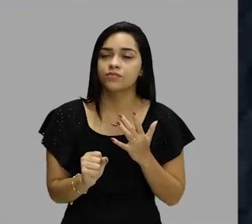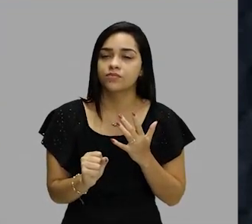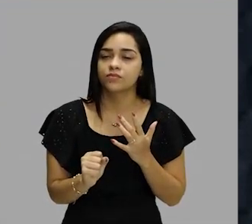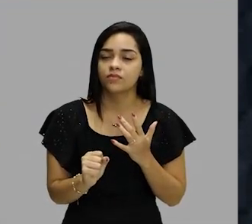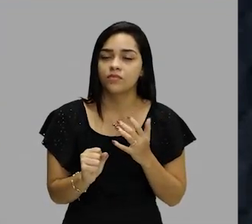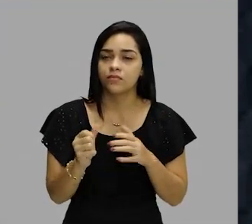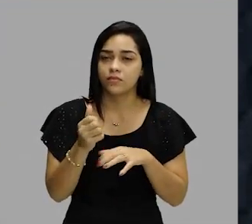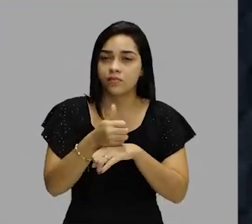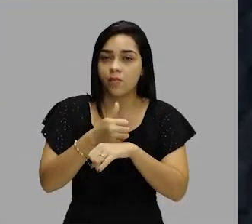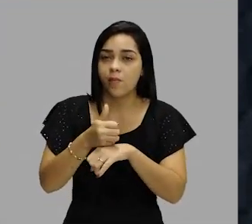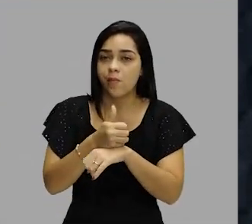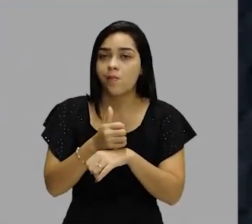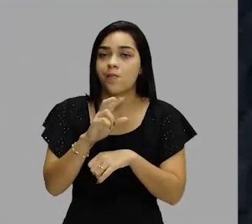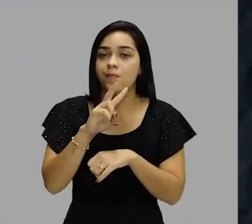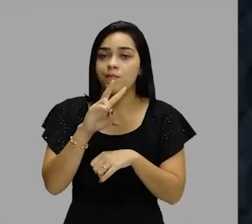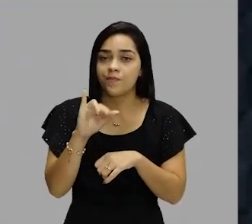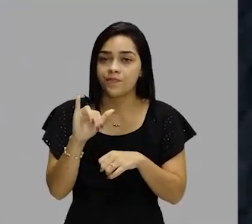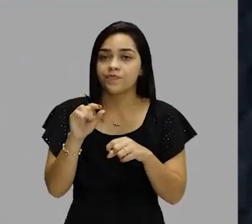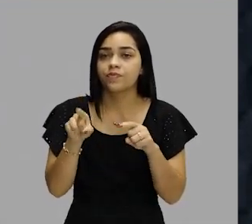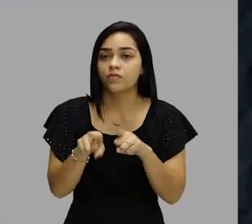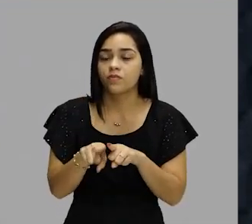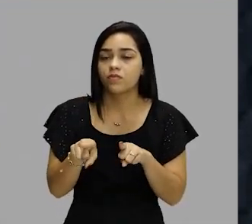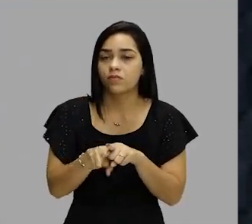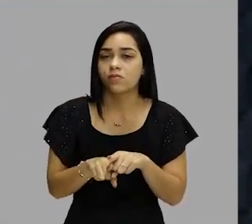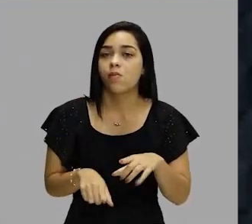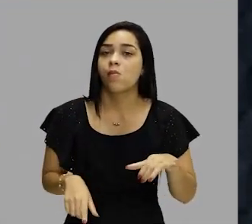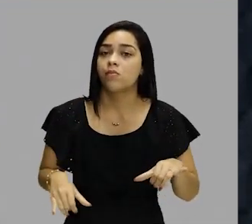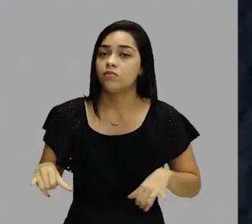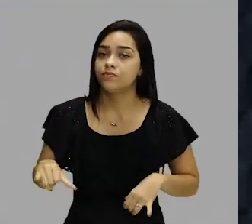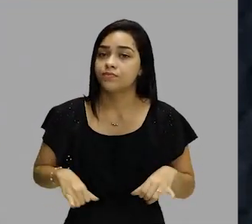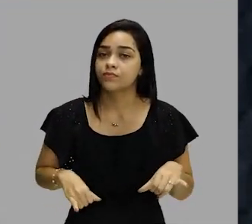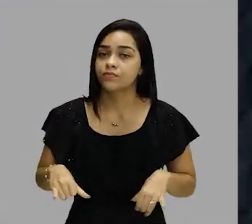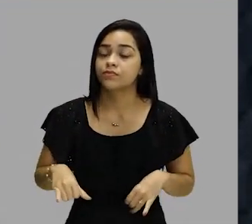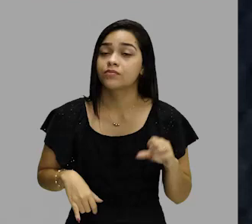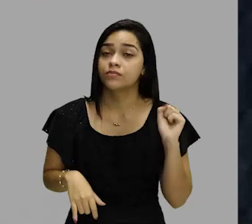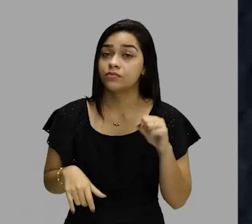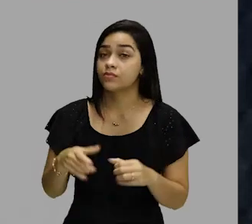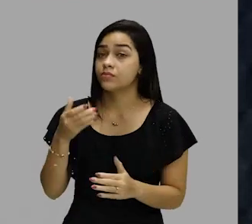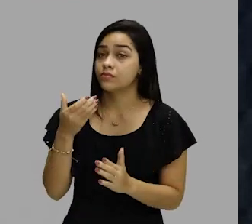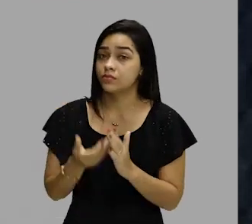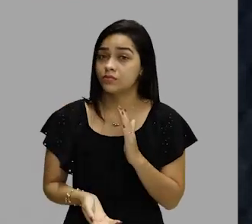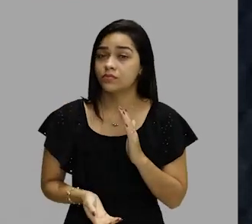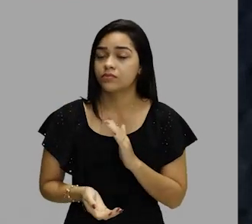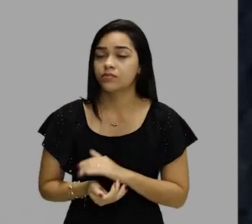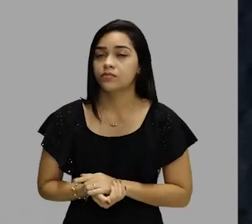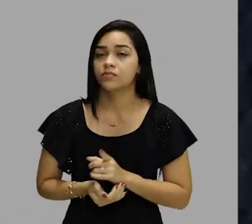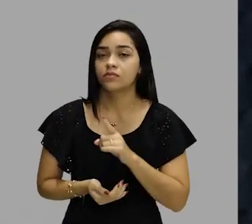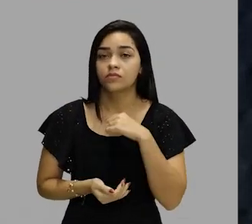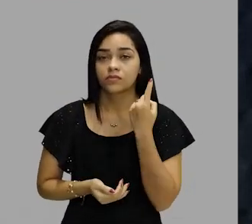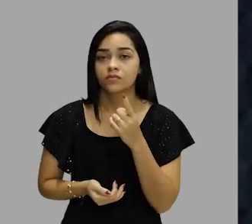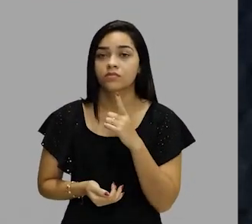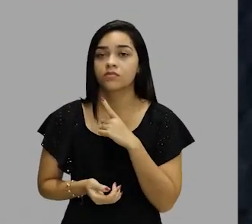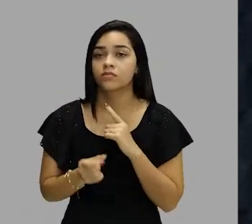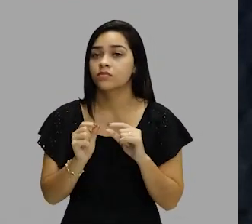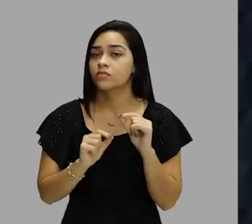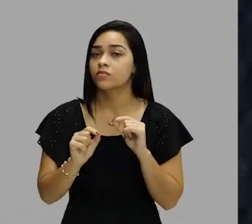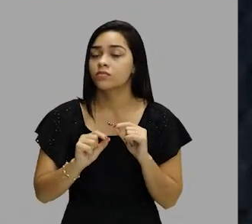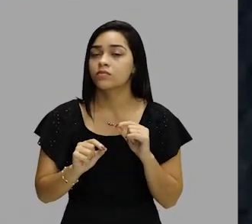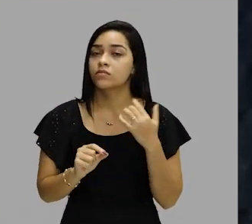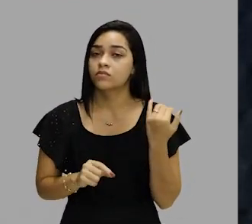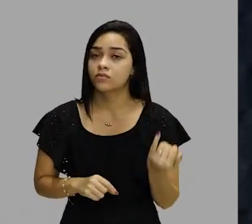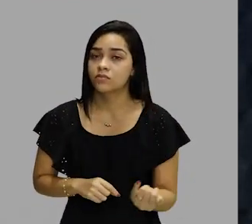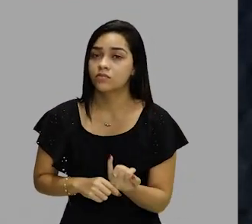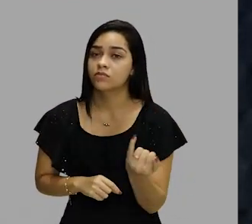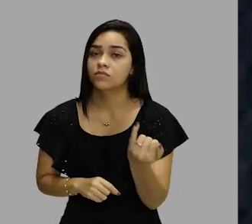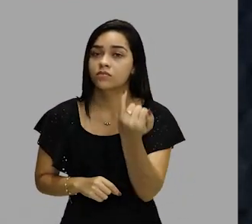no topo da cadeia, eles vão também sofrer com essa perca. Então, nós temos aqui uma grande importância